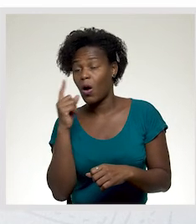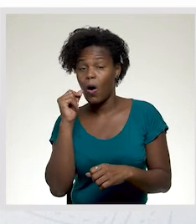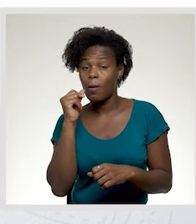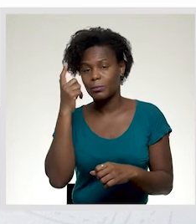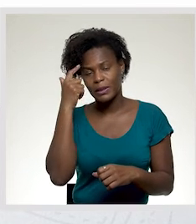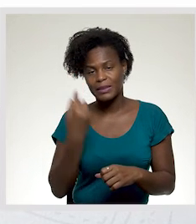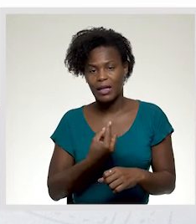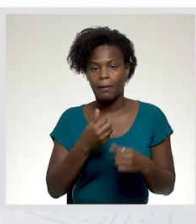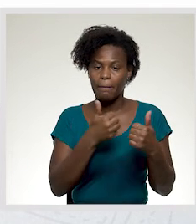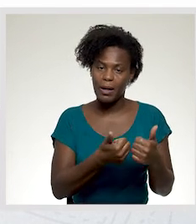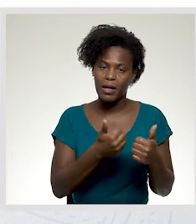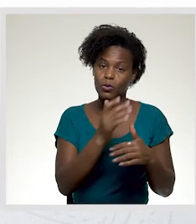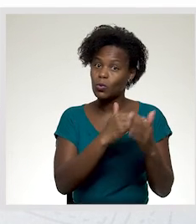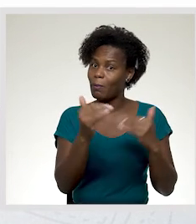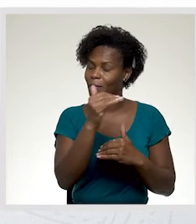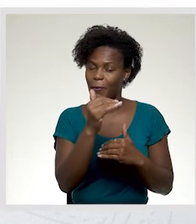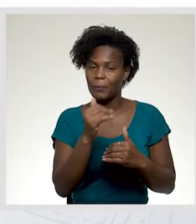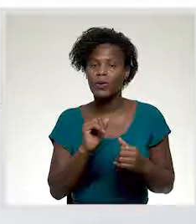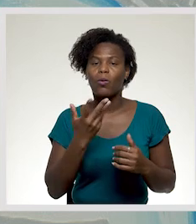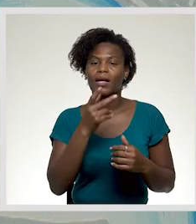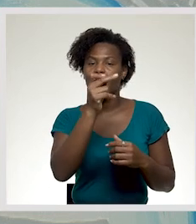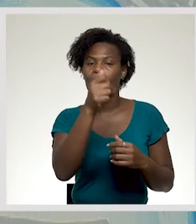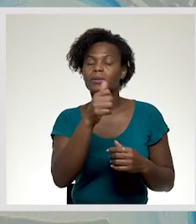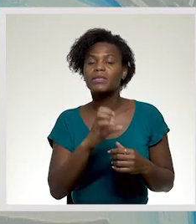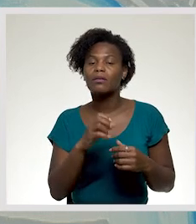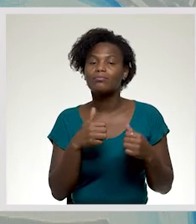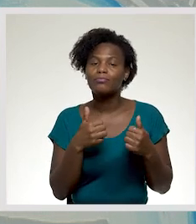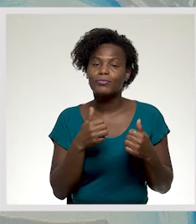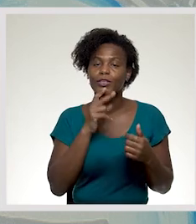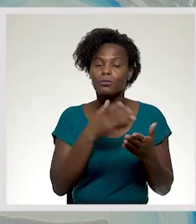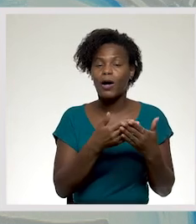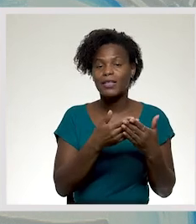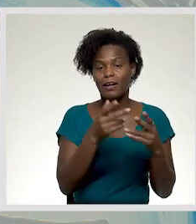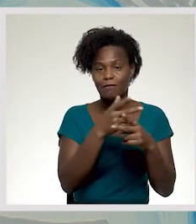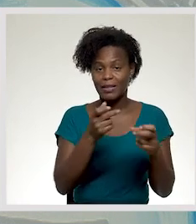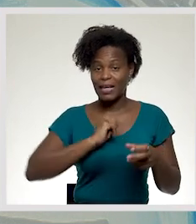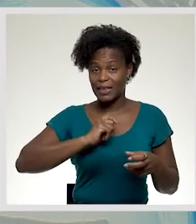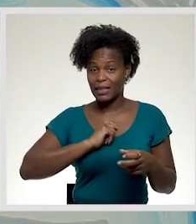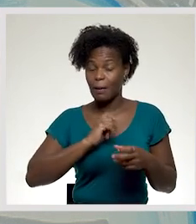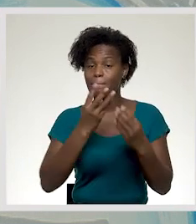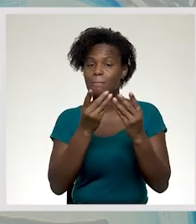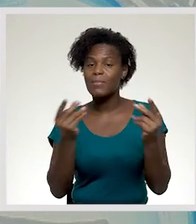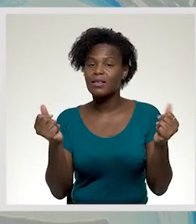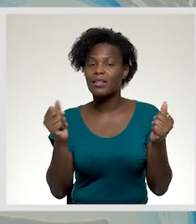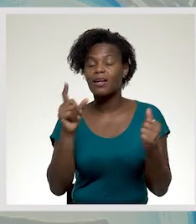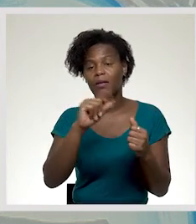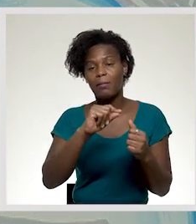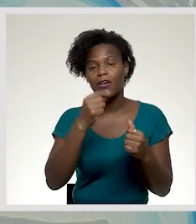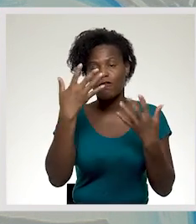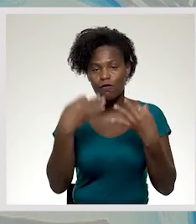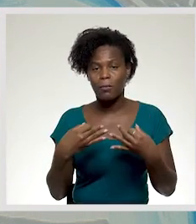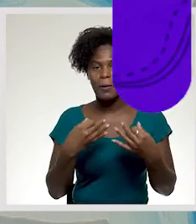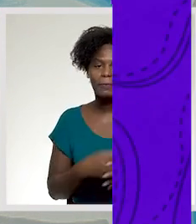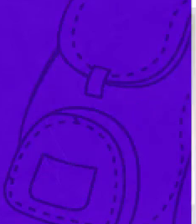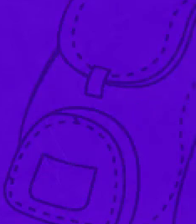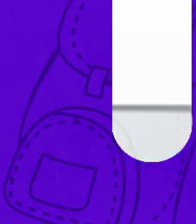homem considera um bem supremo. Quais dessas alíneas correspondem à ética material e